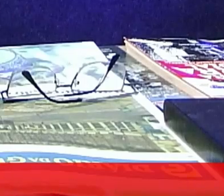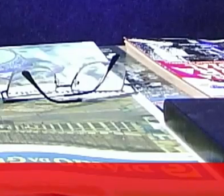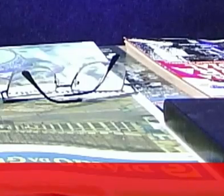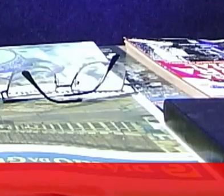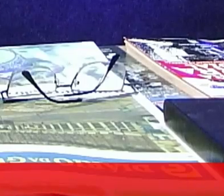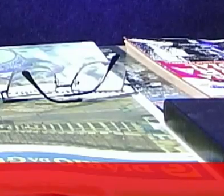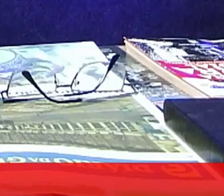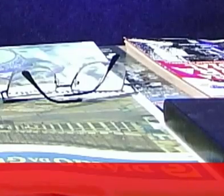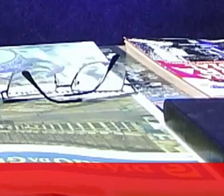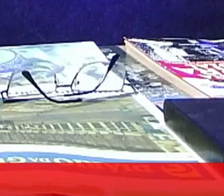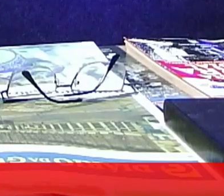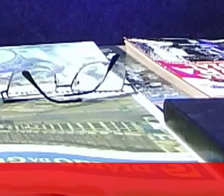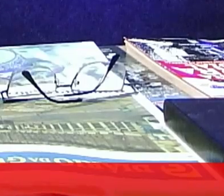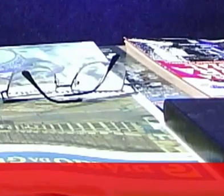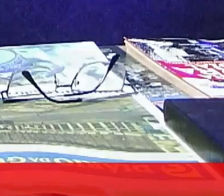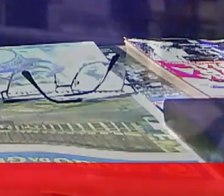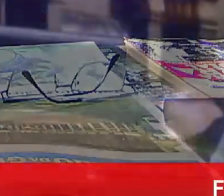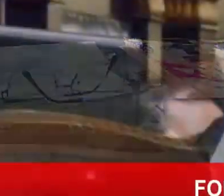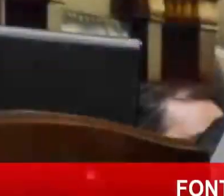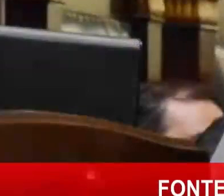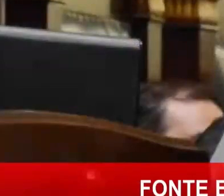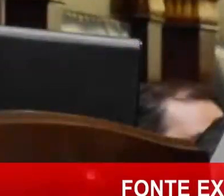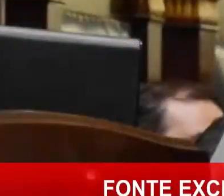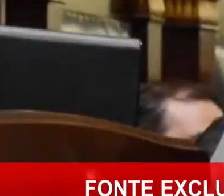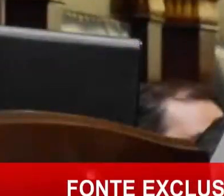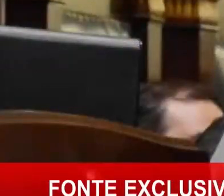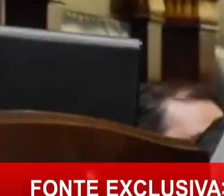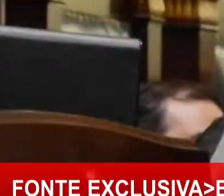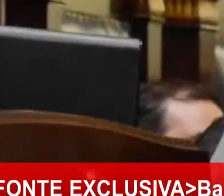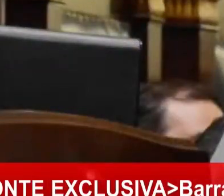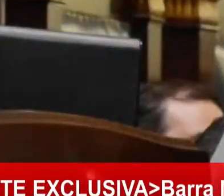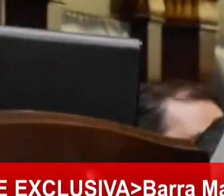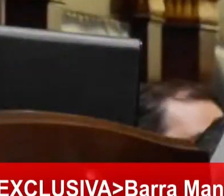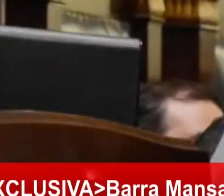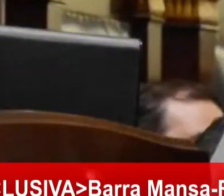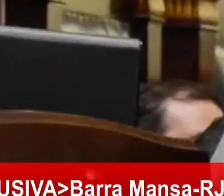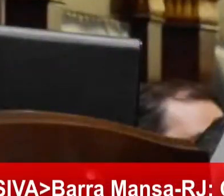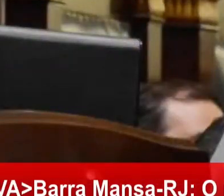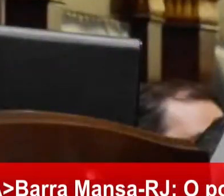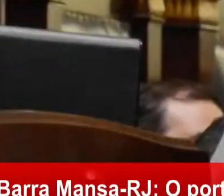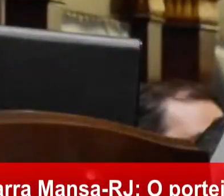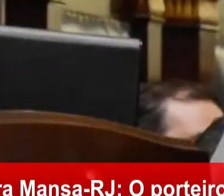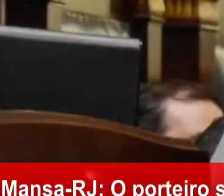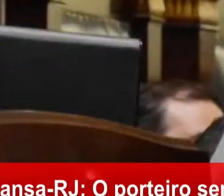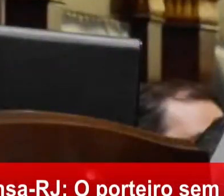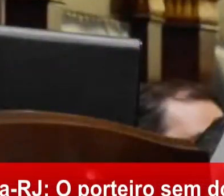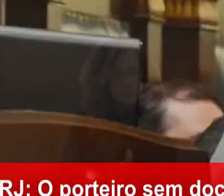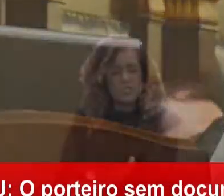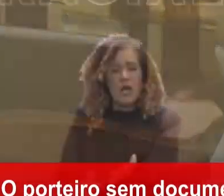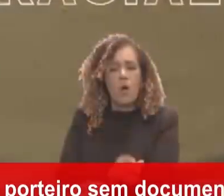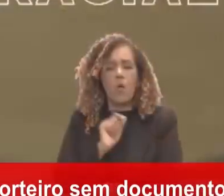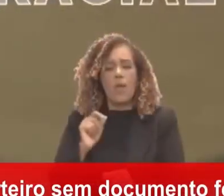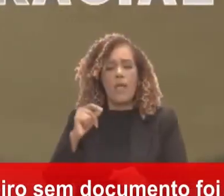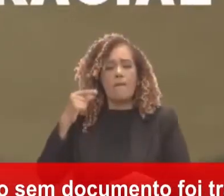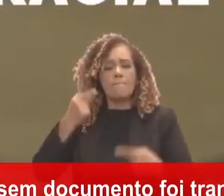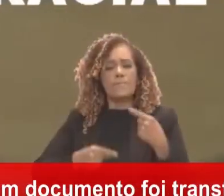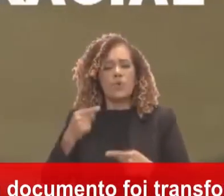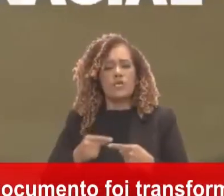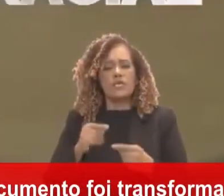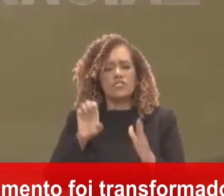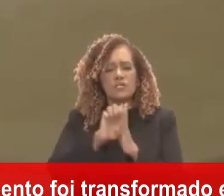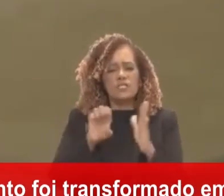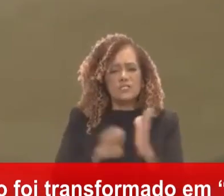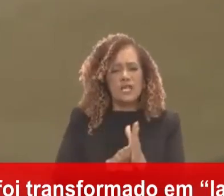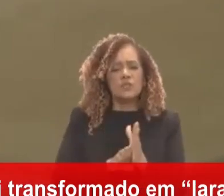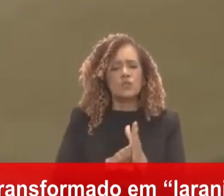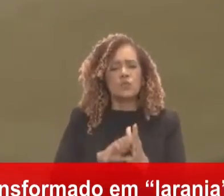vamos à reportagem de Carolina Pessoa. A ministra da Igualdade Racial, Aniele Franco, disse nesta terça-feira em redes sociais que